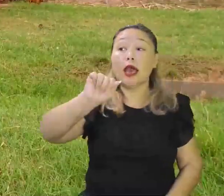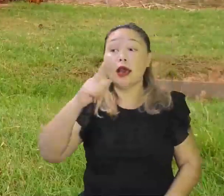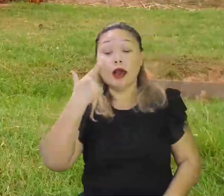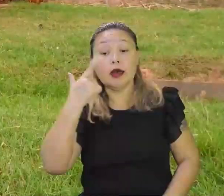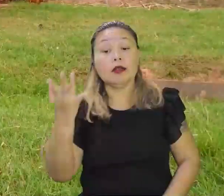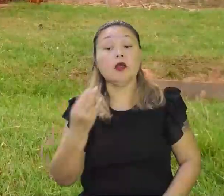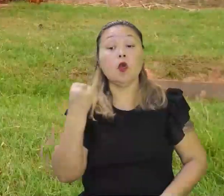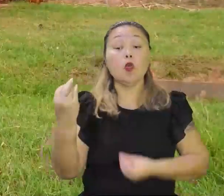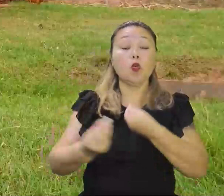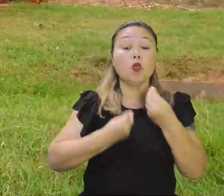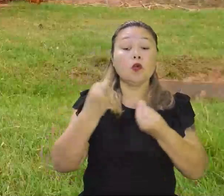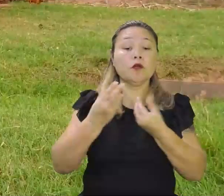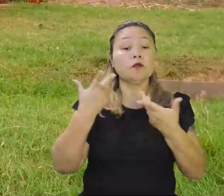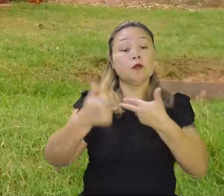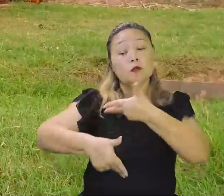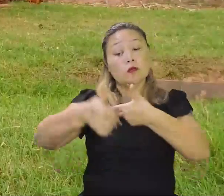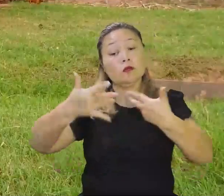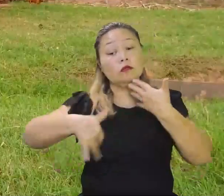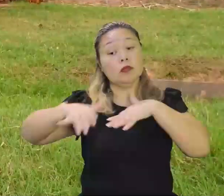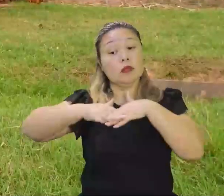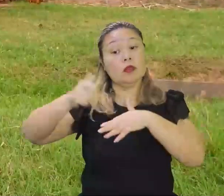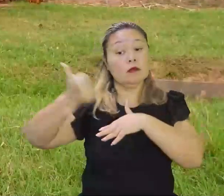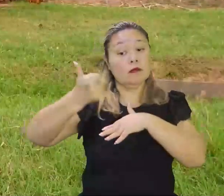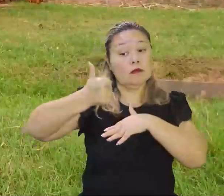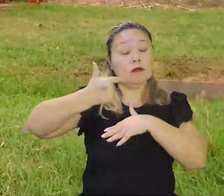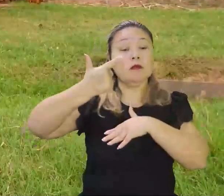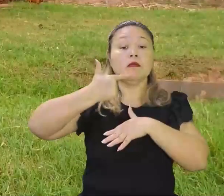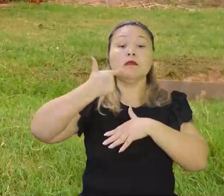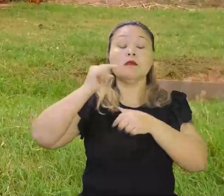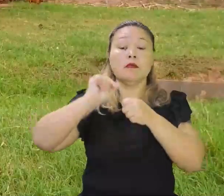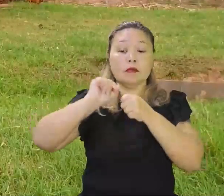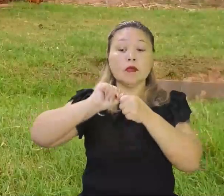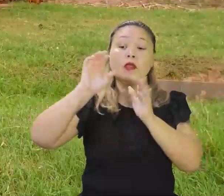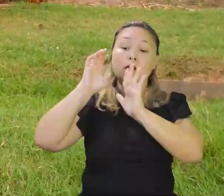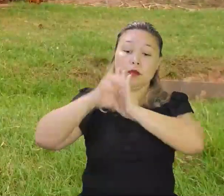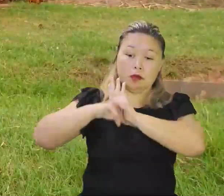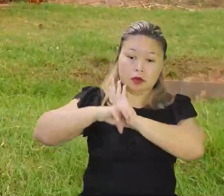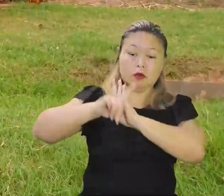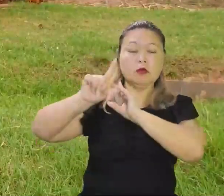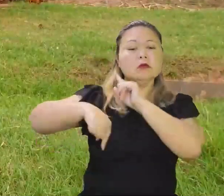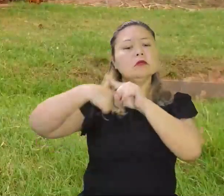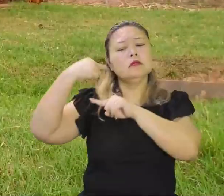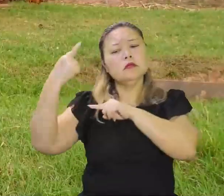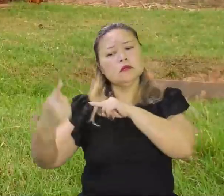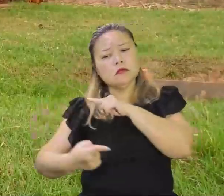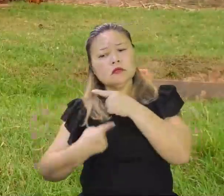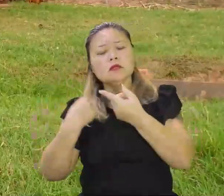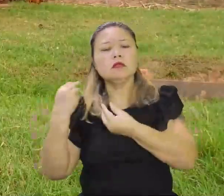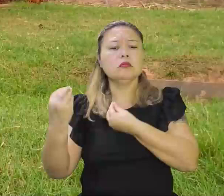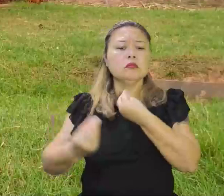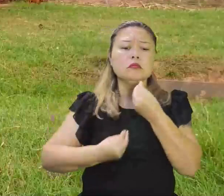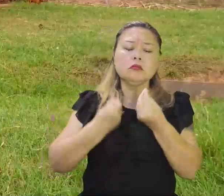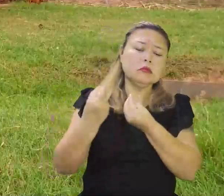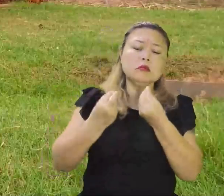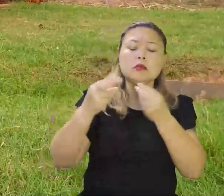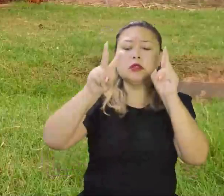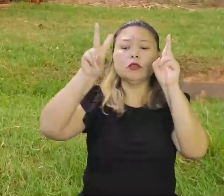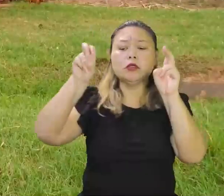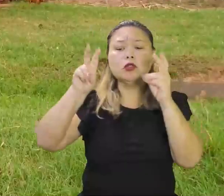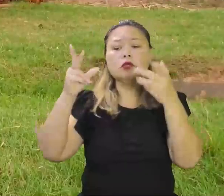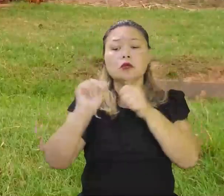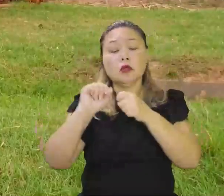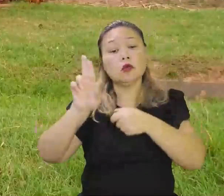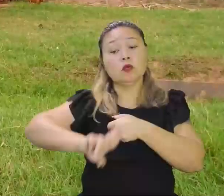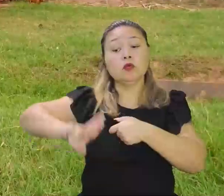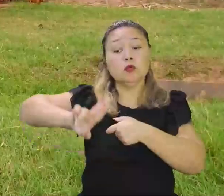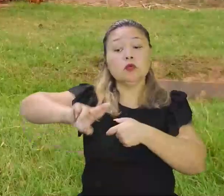a primeira aula de etnomatemática, primeiro a gente vai trazer a parte conceitual, né? O conceito desse título que a gente está usando aqui